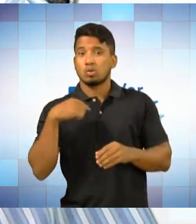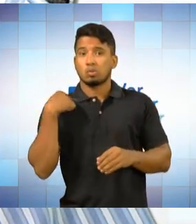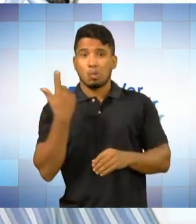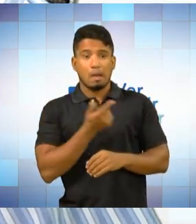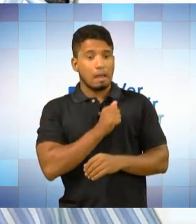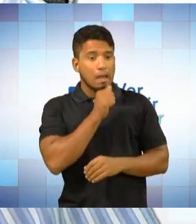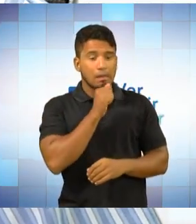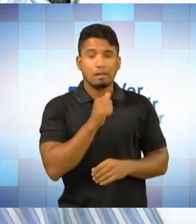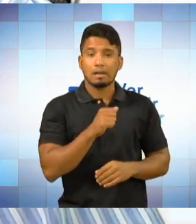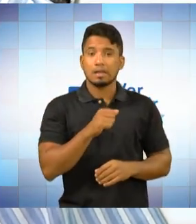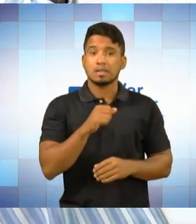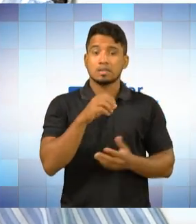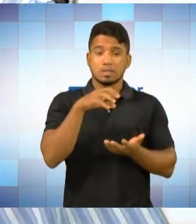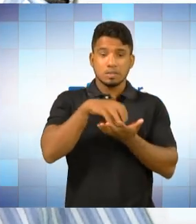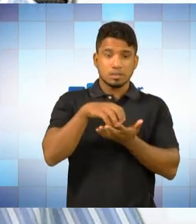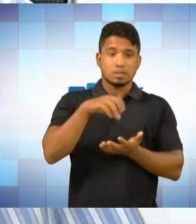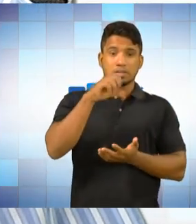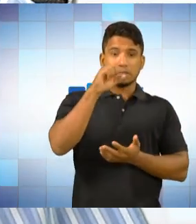parceria das Cêntricas